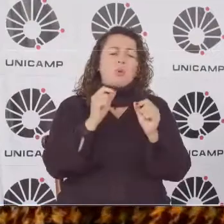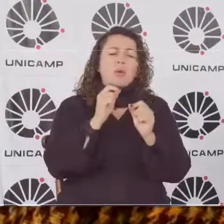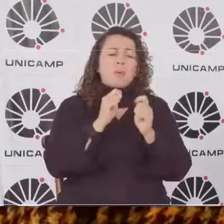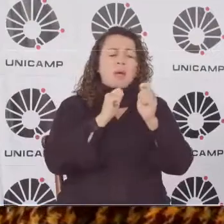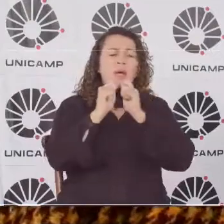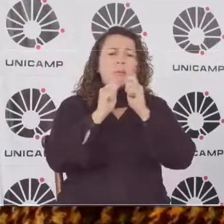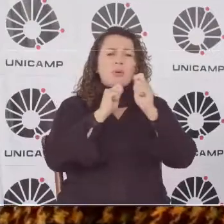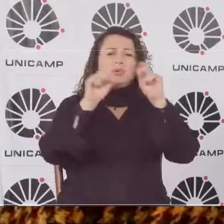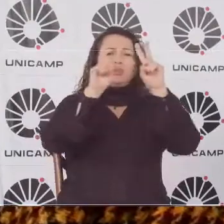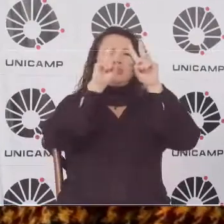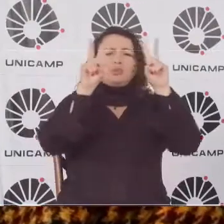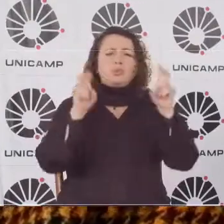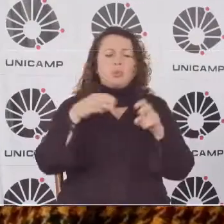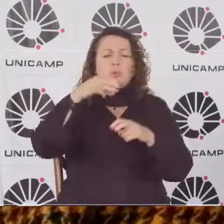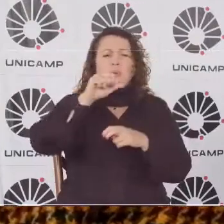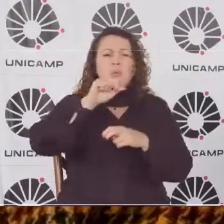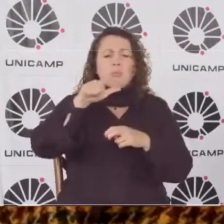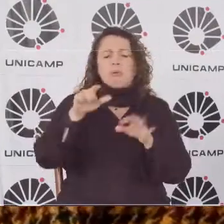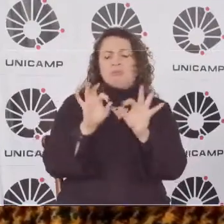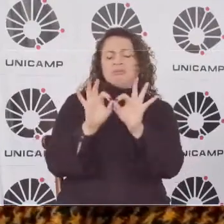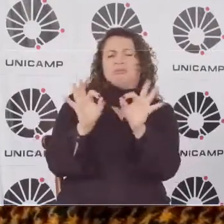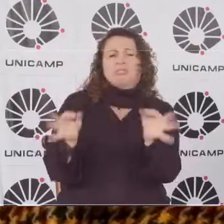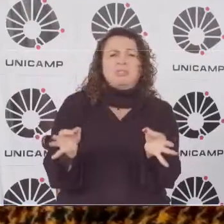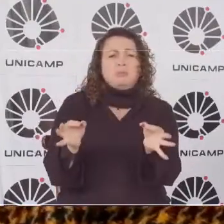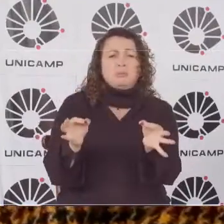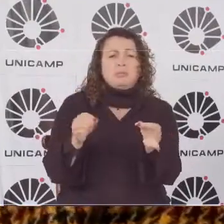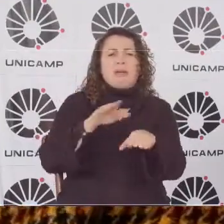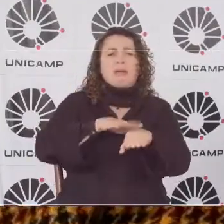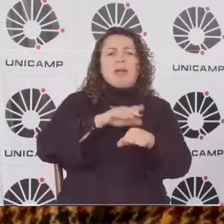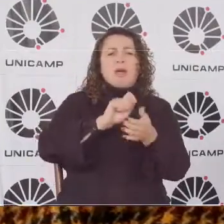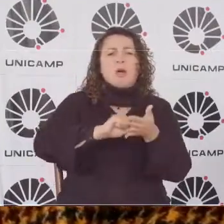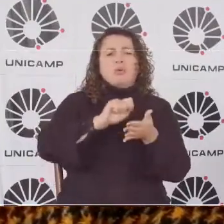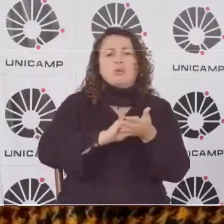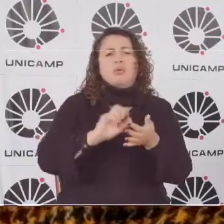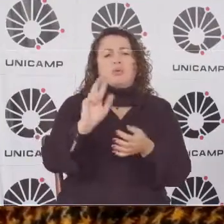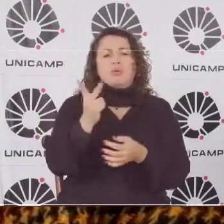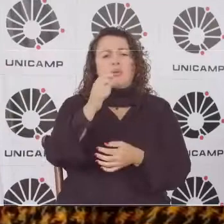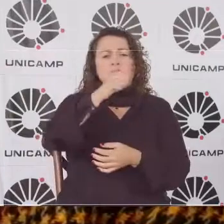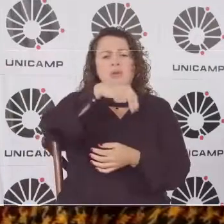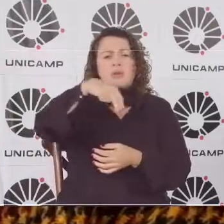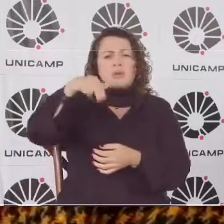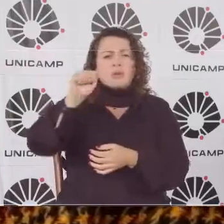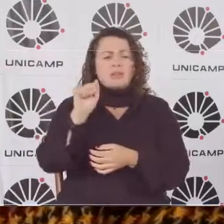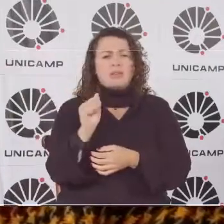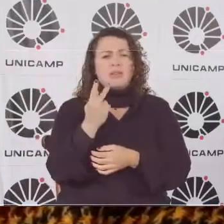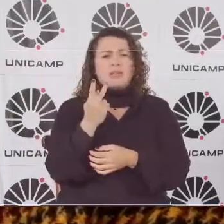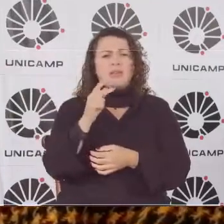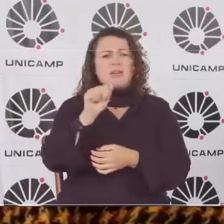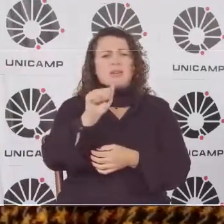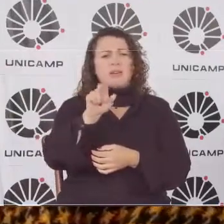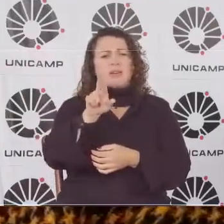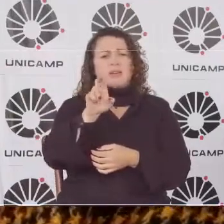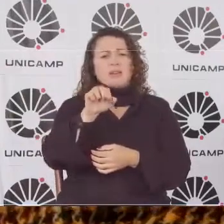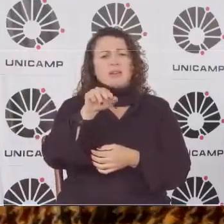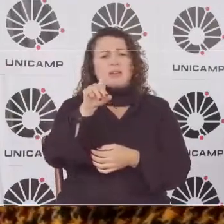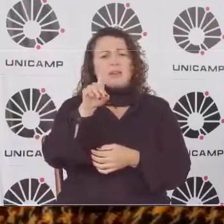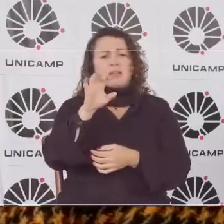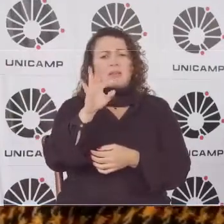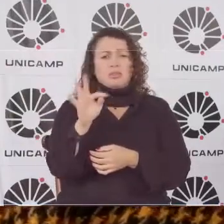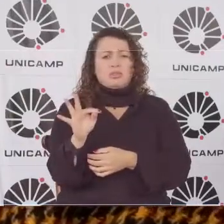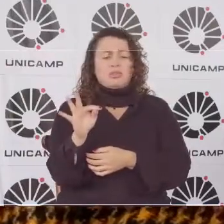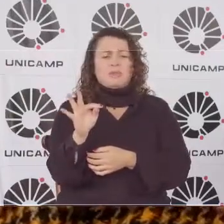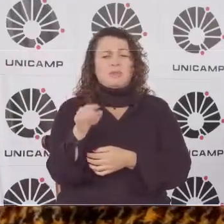reportagem sobre a banalidade do mal de Hannah arendt o que ele acrescenta João